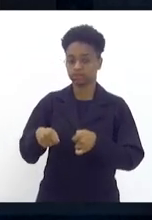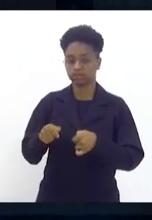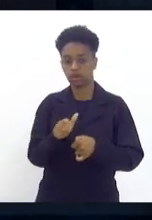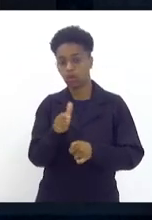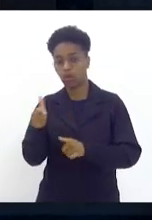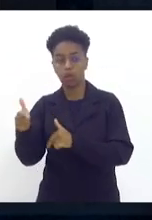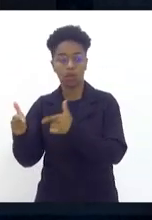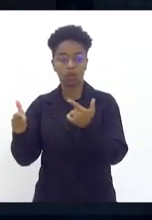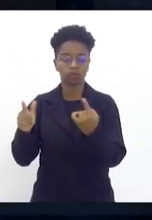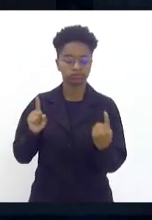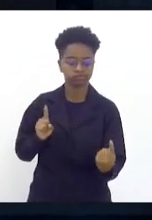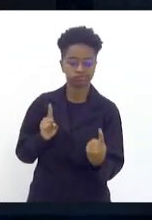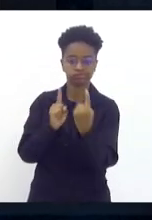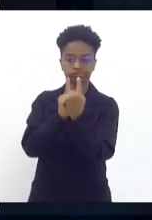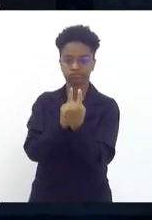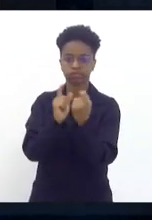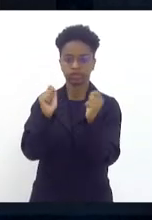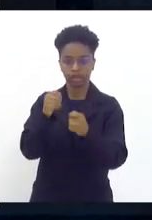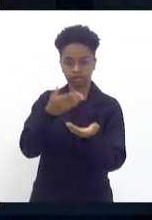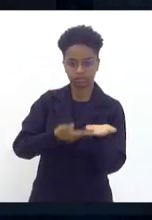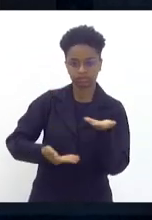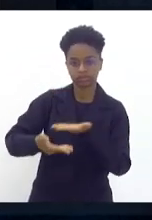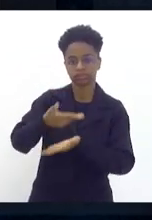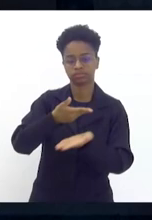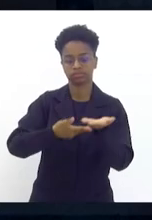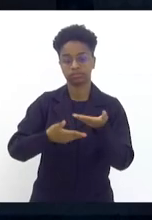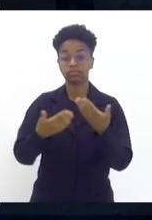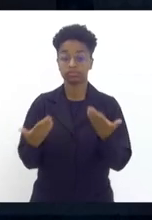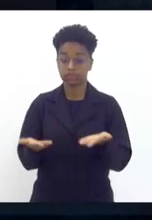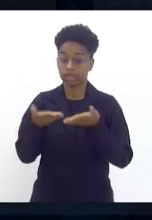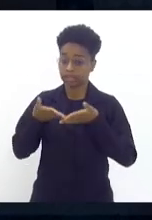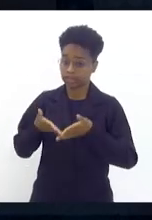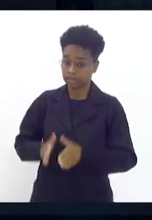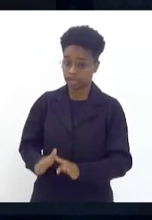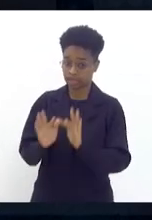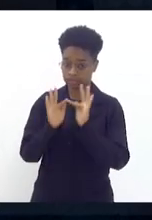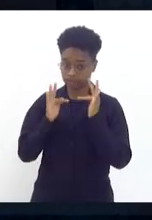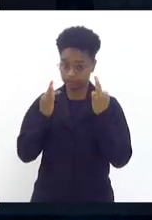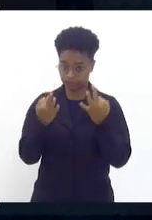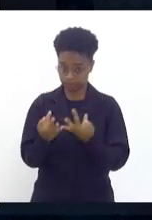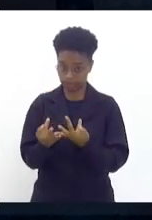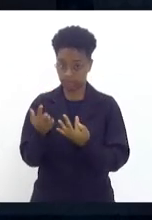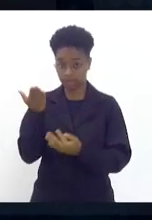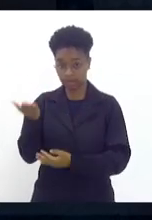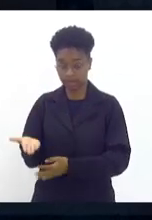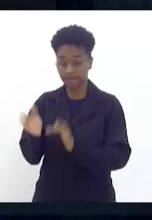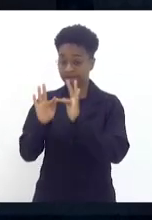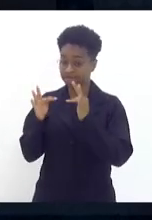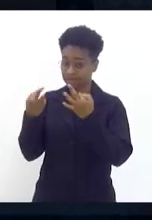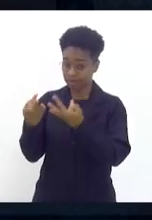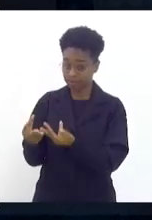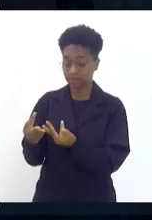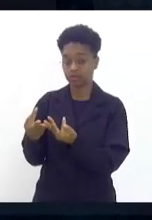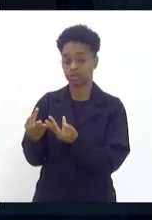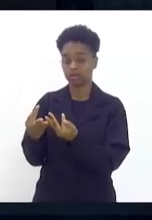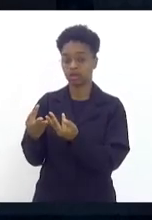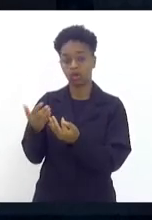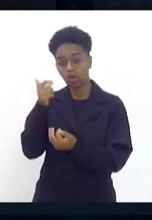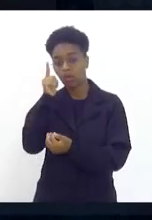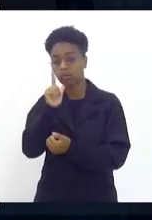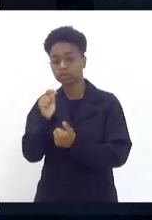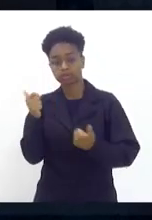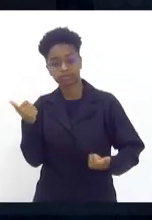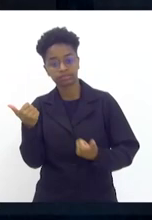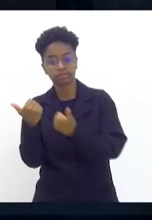outro ser humano para se desenvolver. E ela nasce numa família, e é essa família quem vai dar todo o